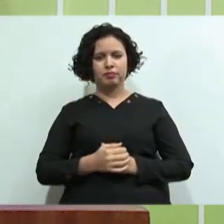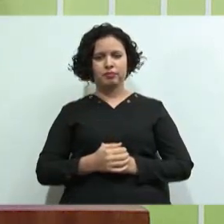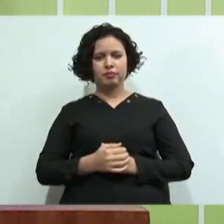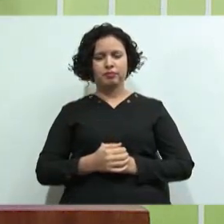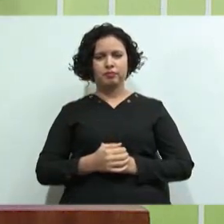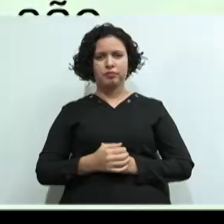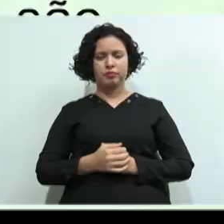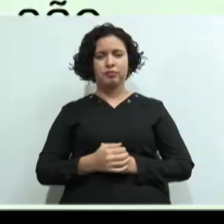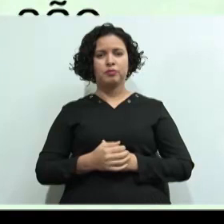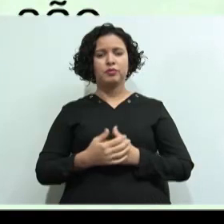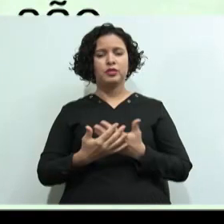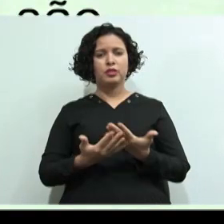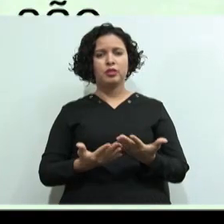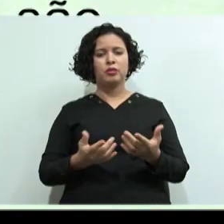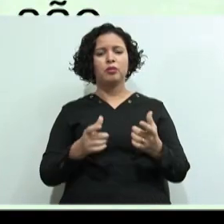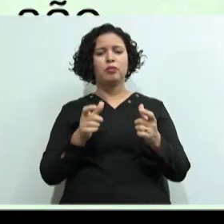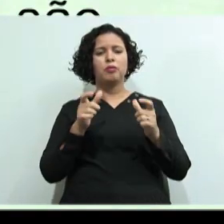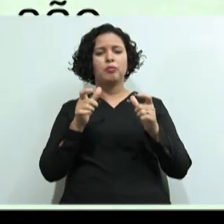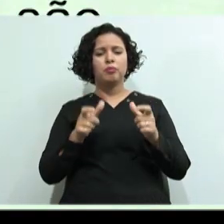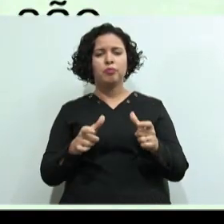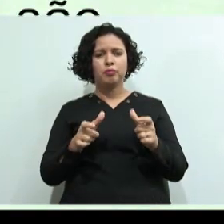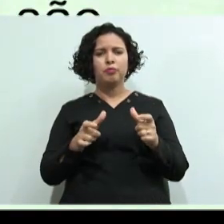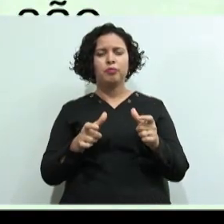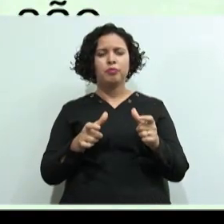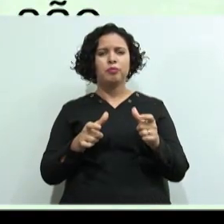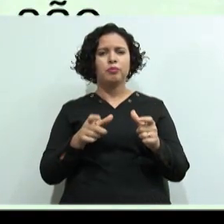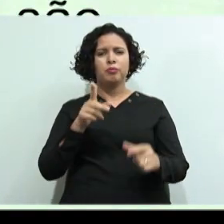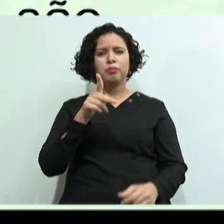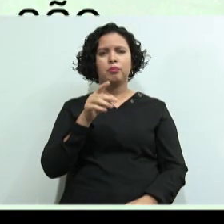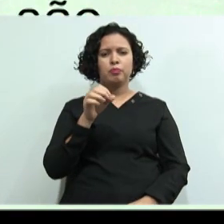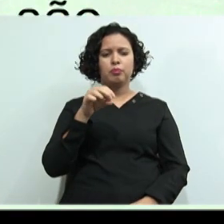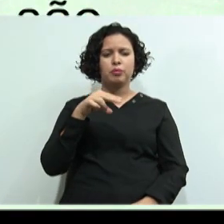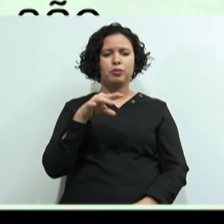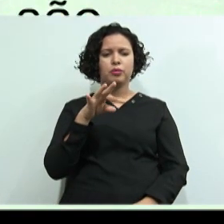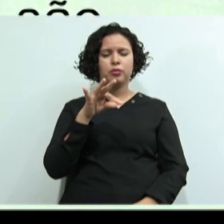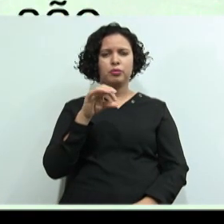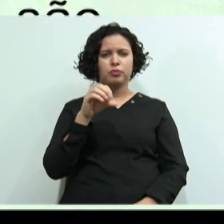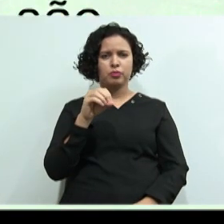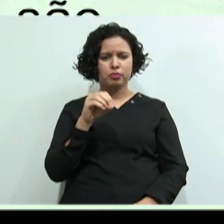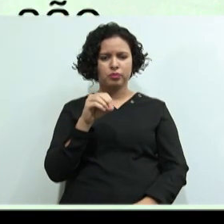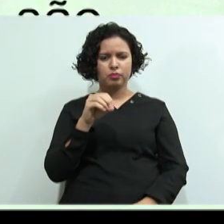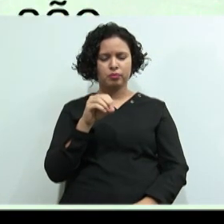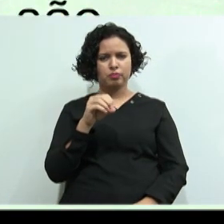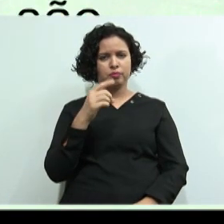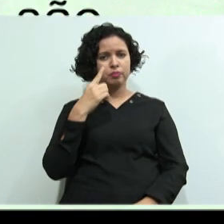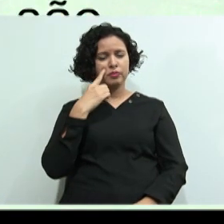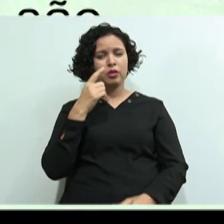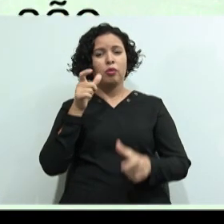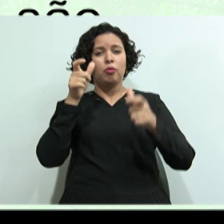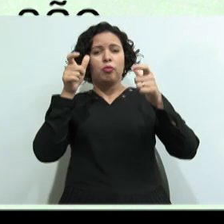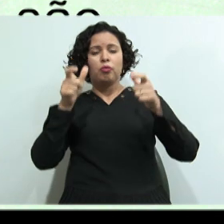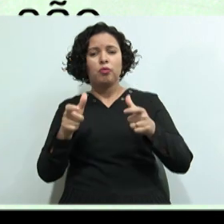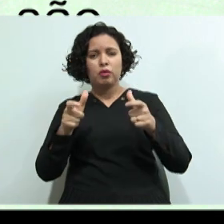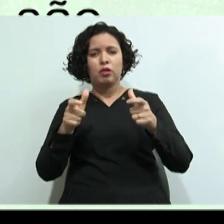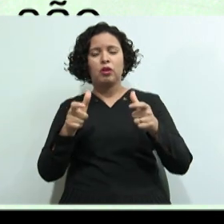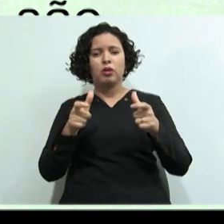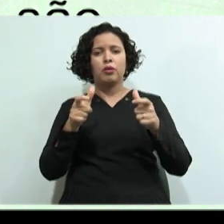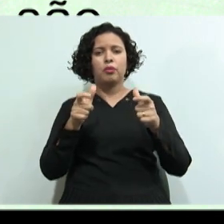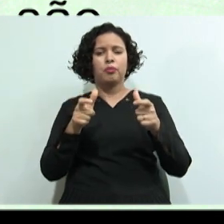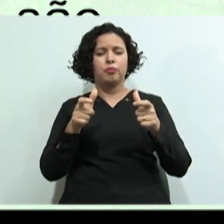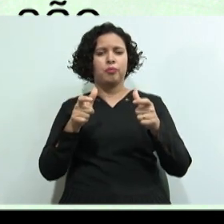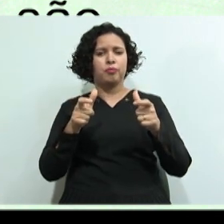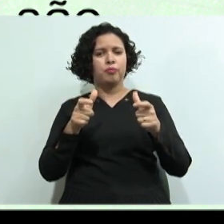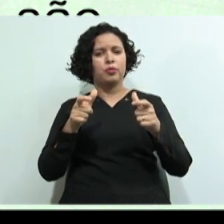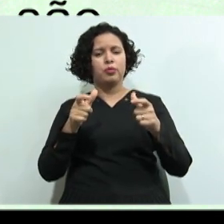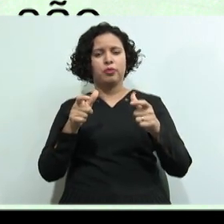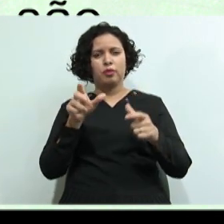Agora o ponto de articulação. O que é o ponto de articulação? É o lugar onde incide a mão predominante